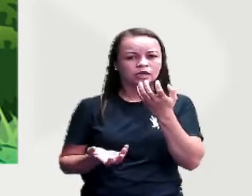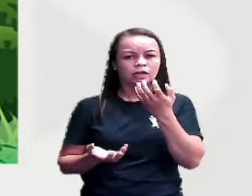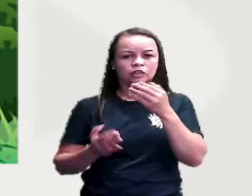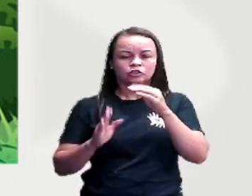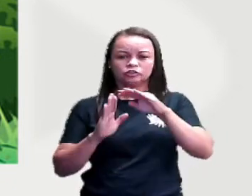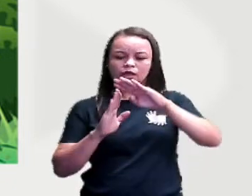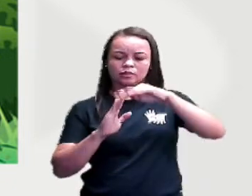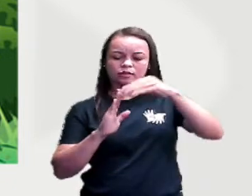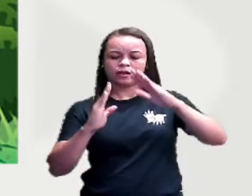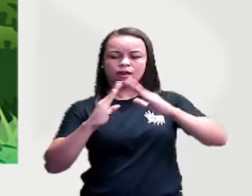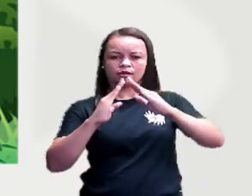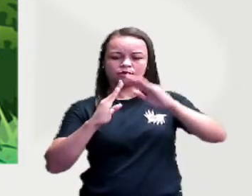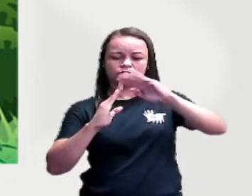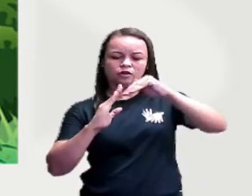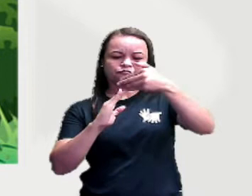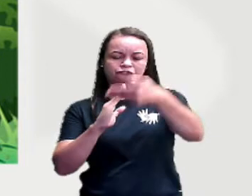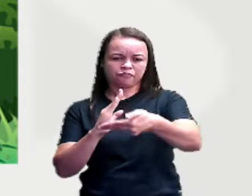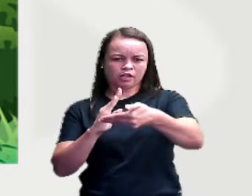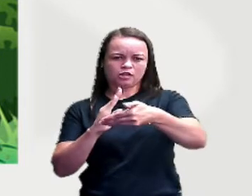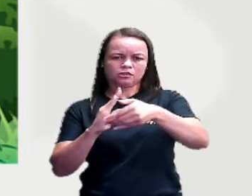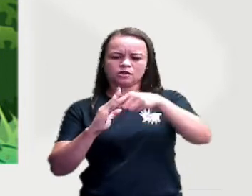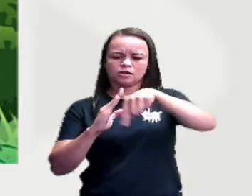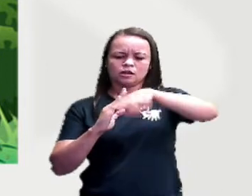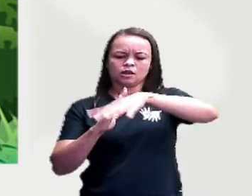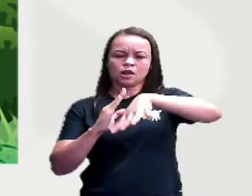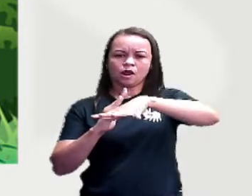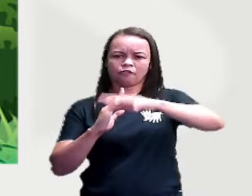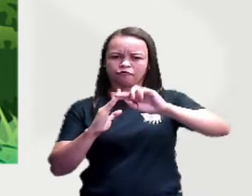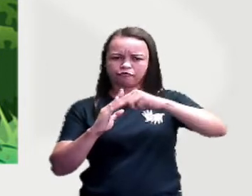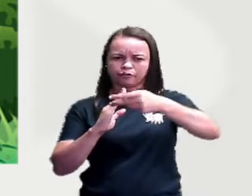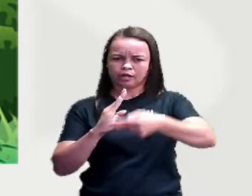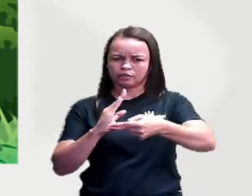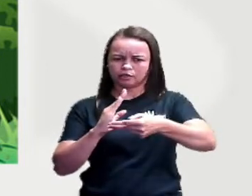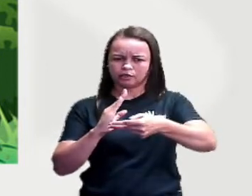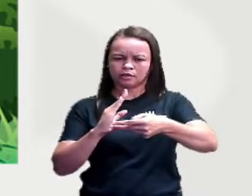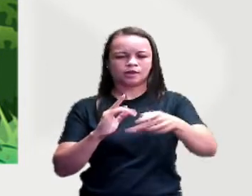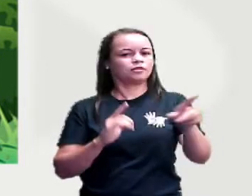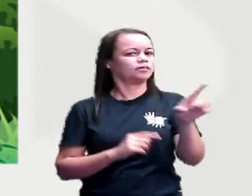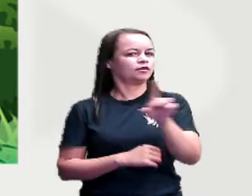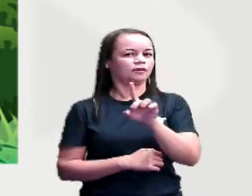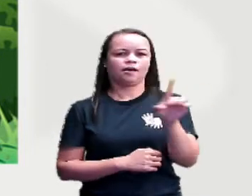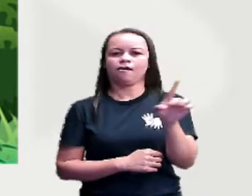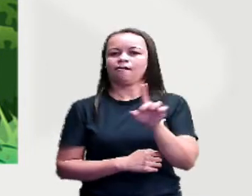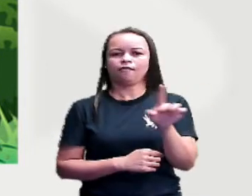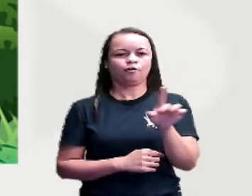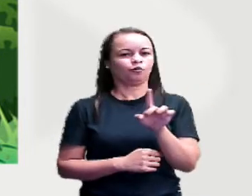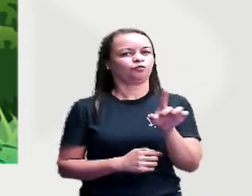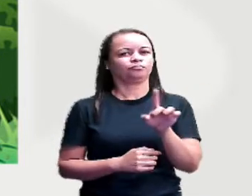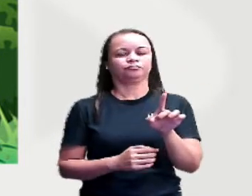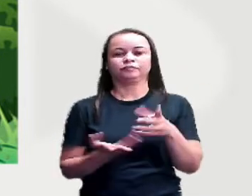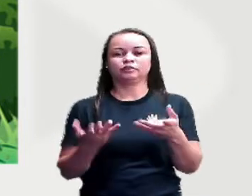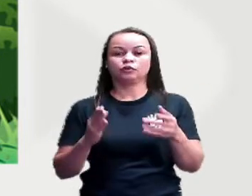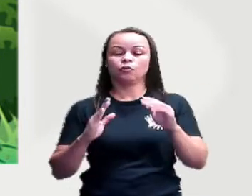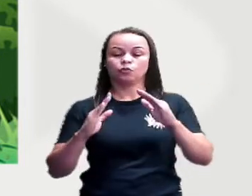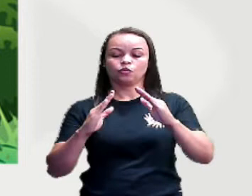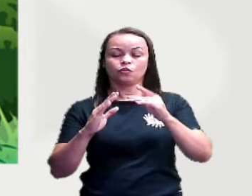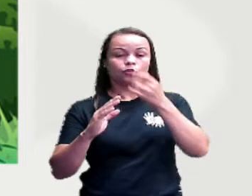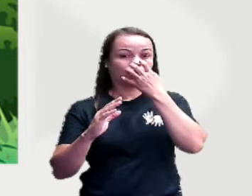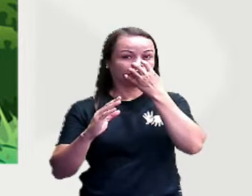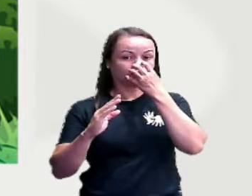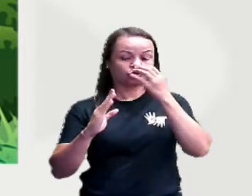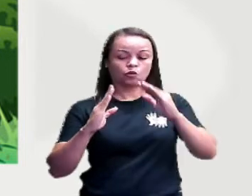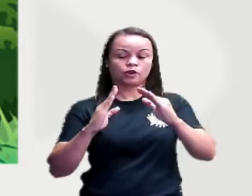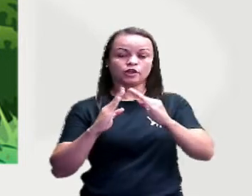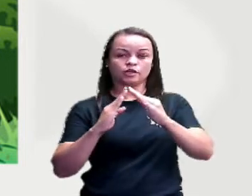da casa? O cachorrinho está na frente da casa? Não está, não. O cachorrinho não está na